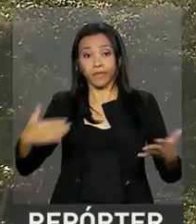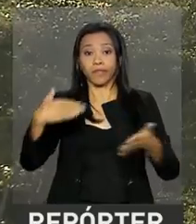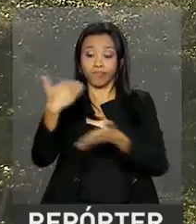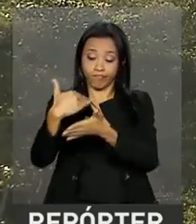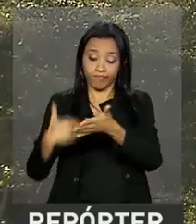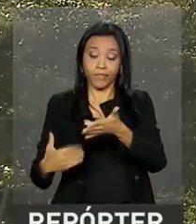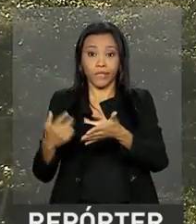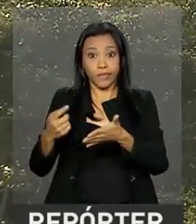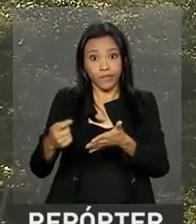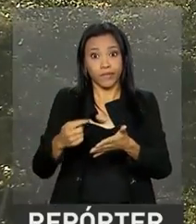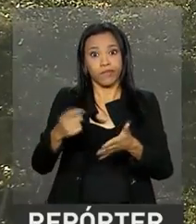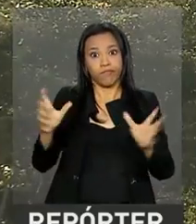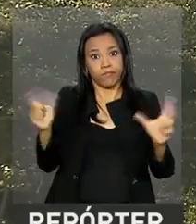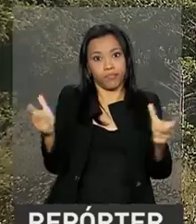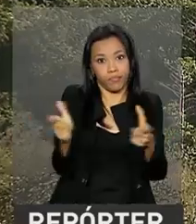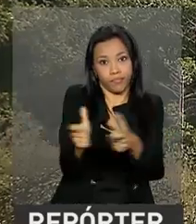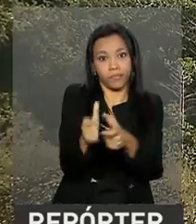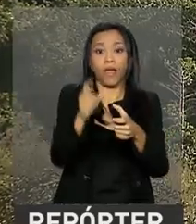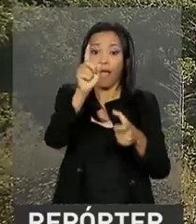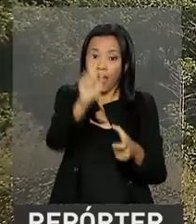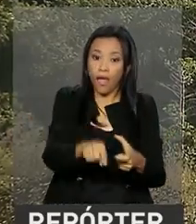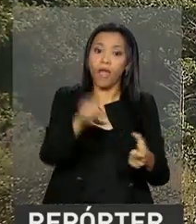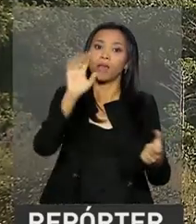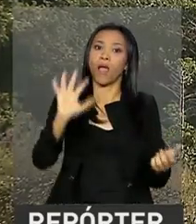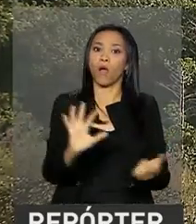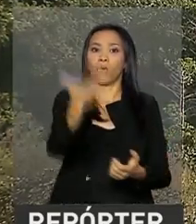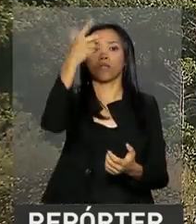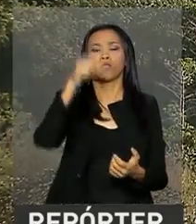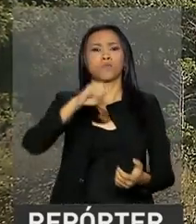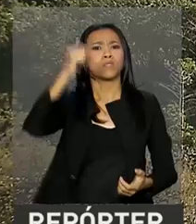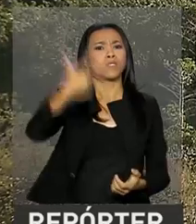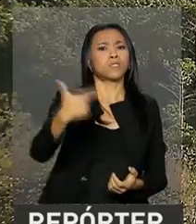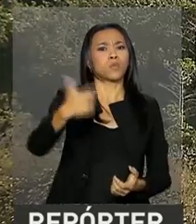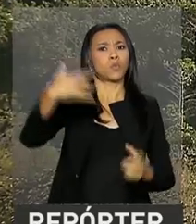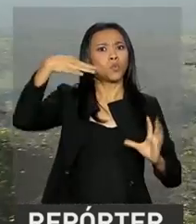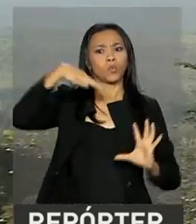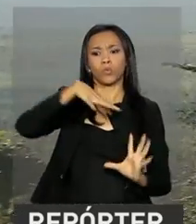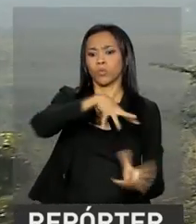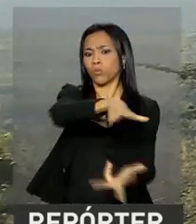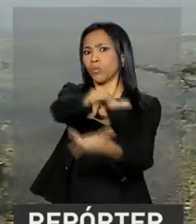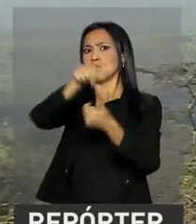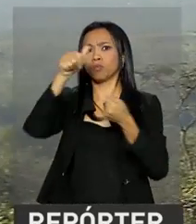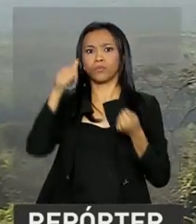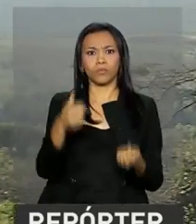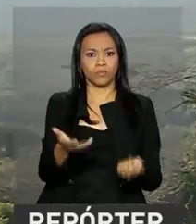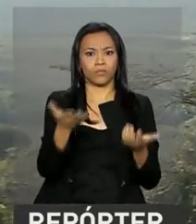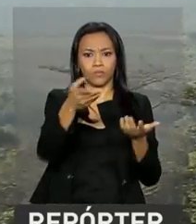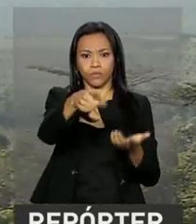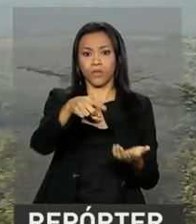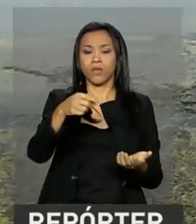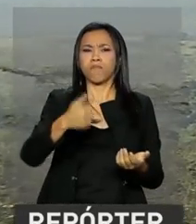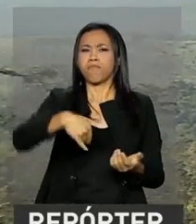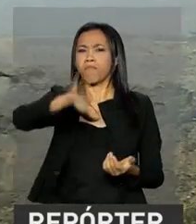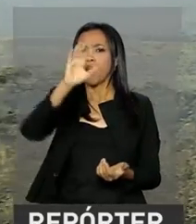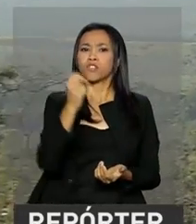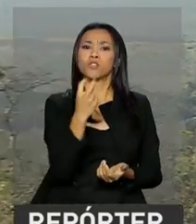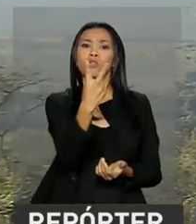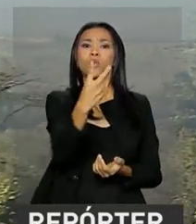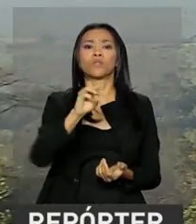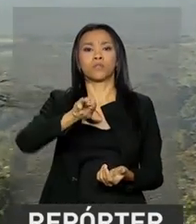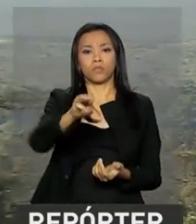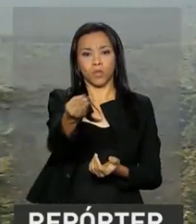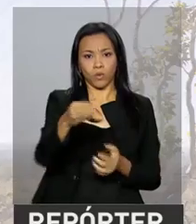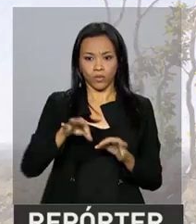Essa é a realidade do Cerrado o segundo maior bioma brasileiro em extensão e uma área com mais de 2 milhões de